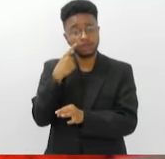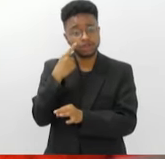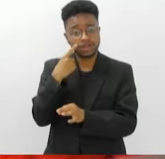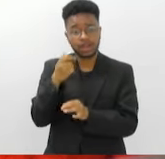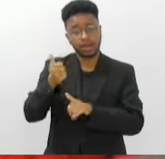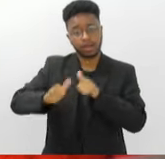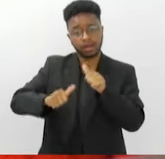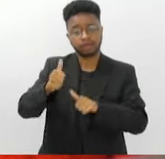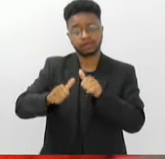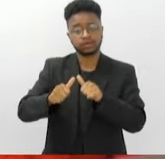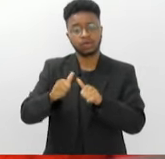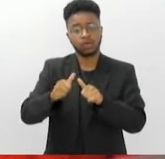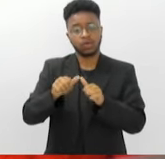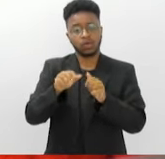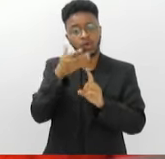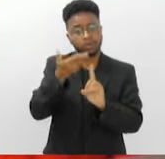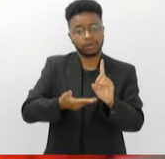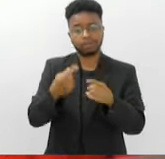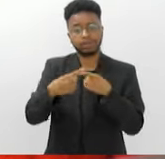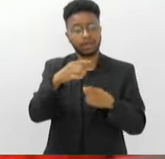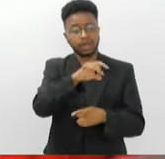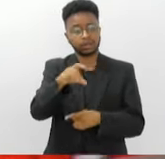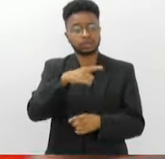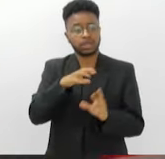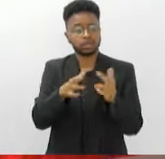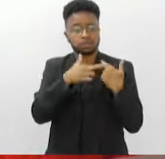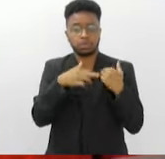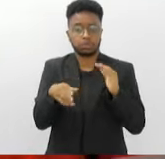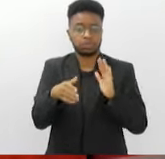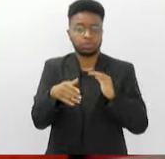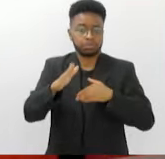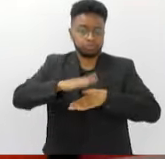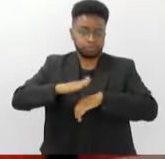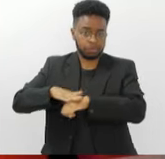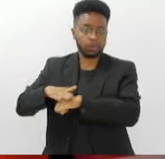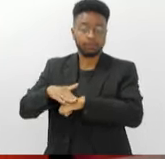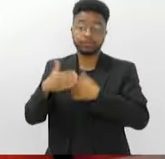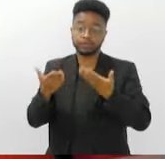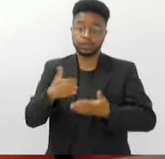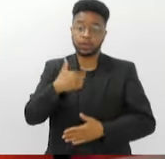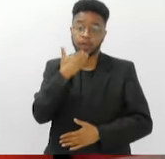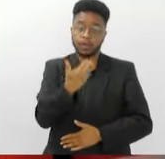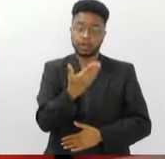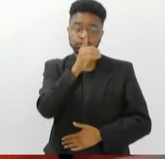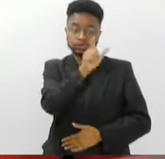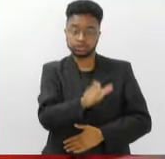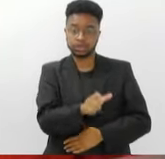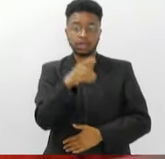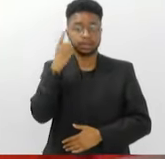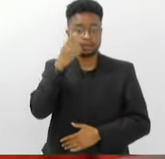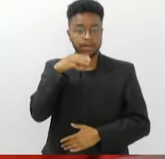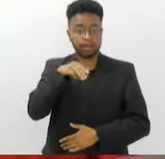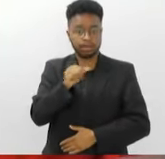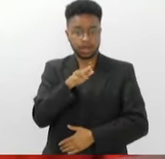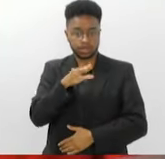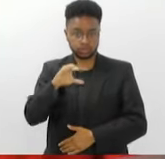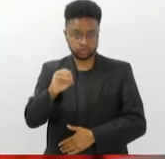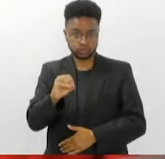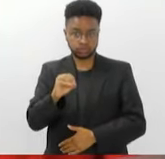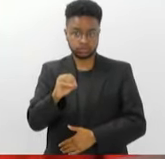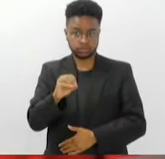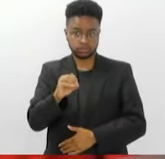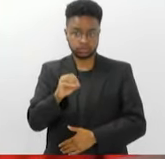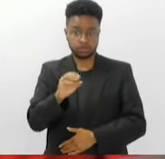homenagens. Cada um é responsável pela sua homenagem. Então, rogo, deputado Márcio Gualberto, que Vossa Excelência